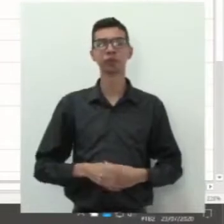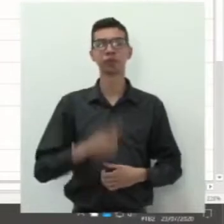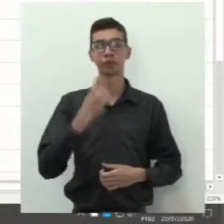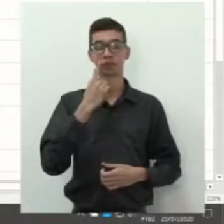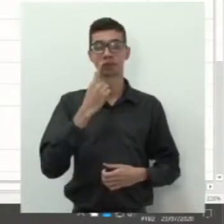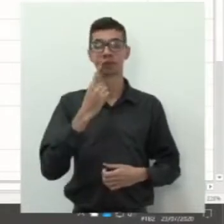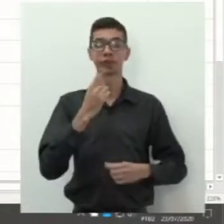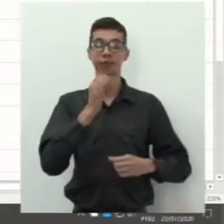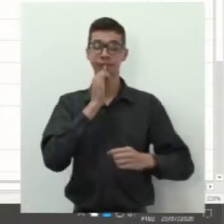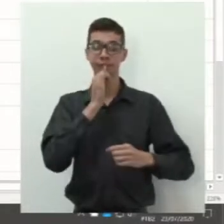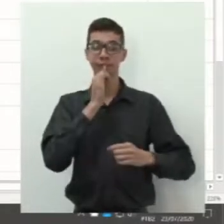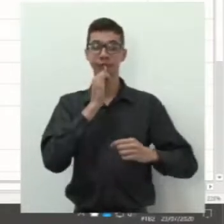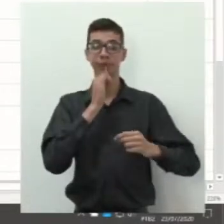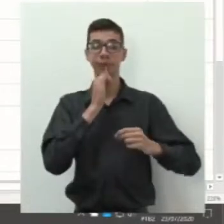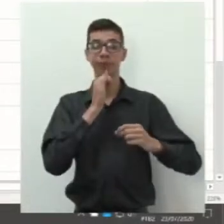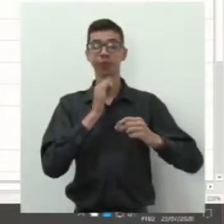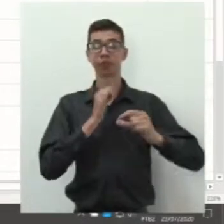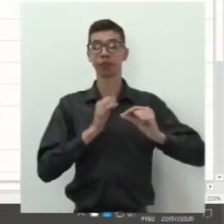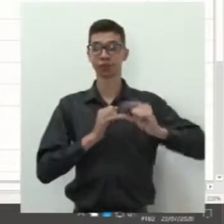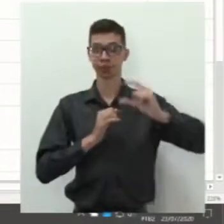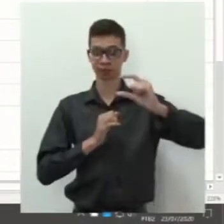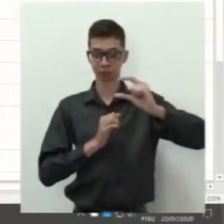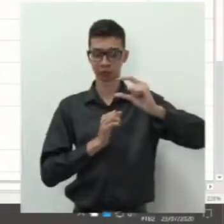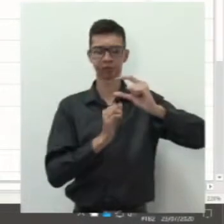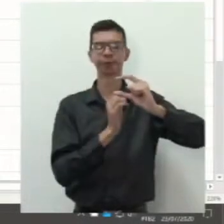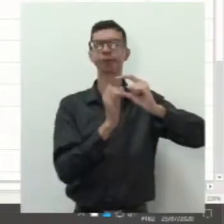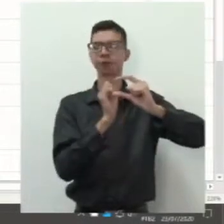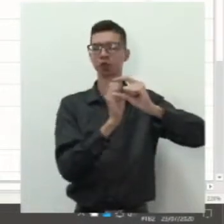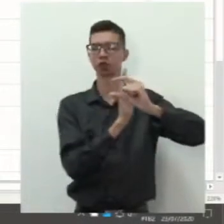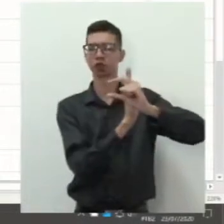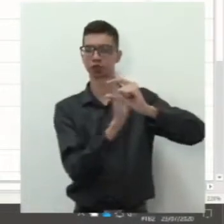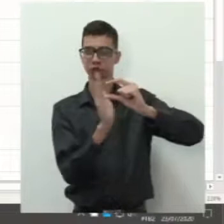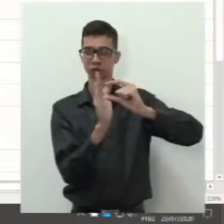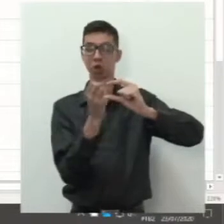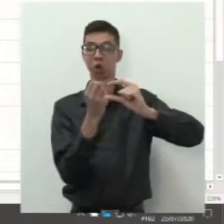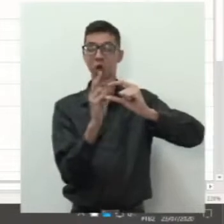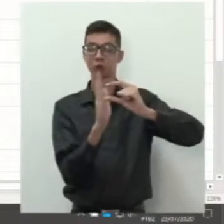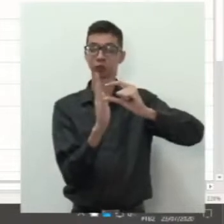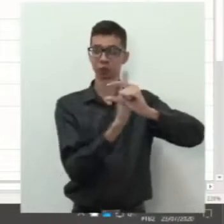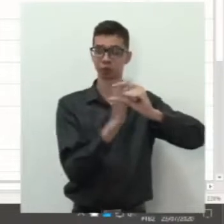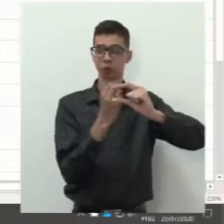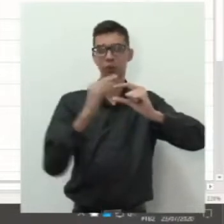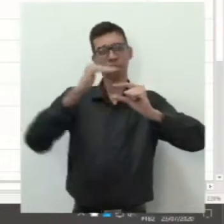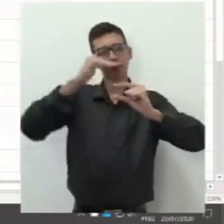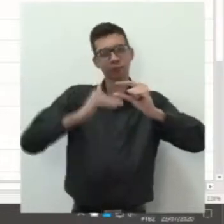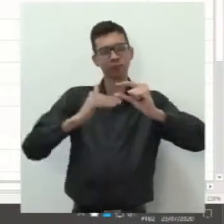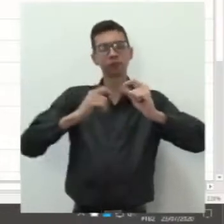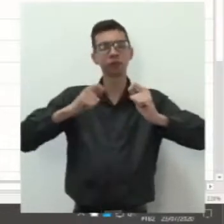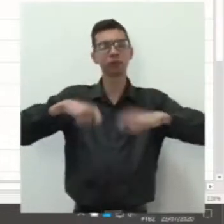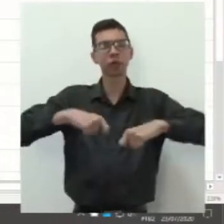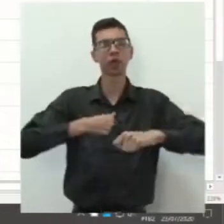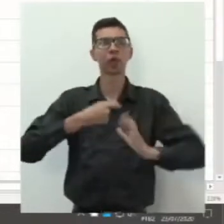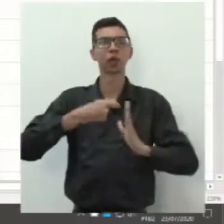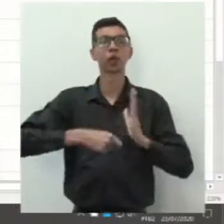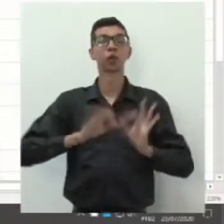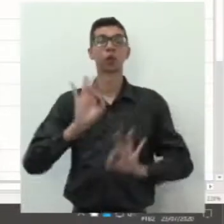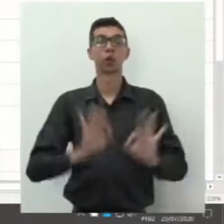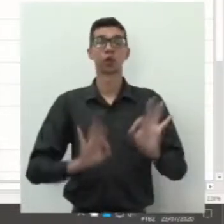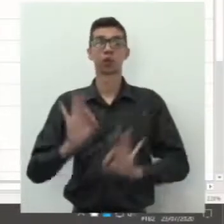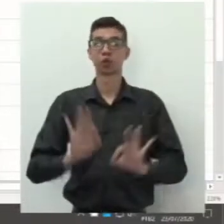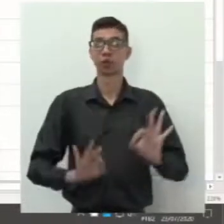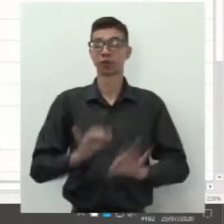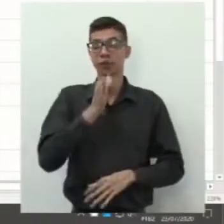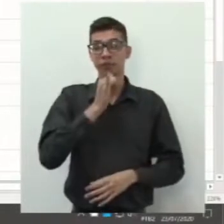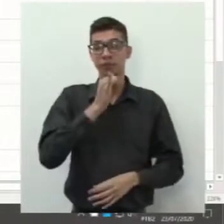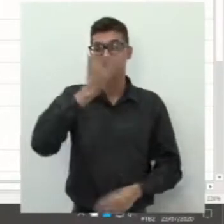ou abaixo da célula. Então, eu posso organizar os meus textos também, posso fazer... Por exemplo, tem gente que utiliza o Excel